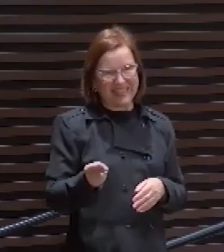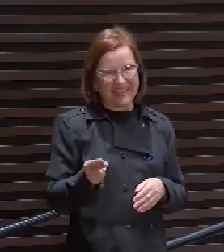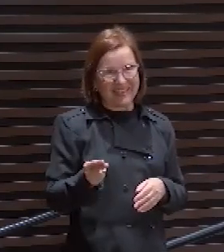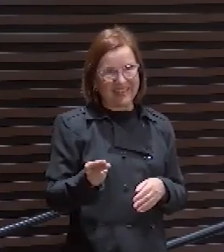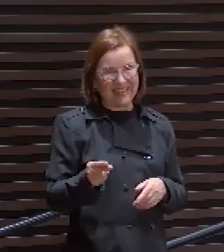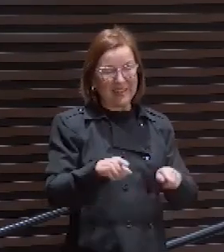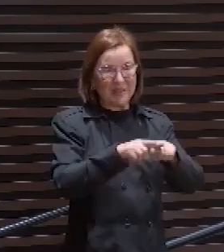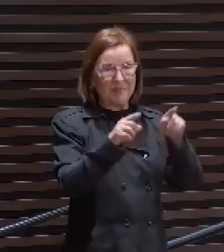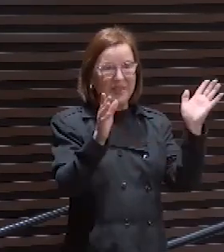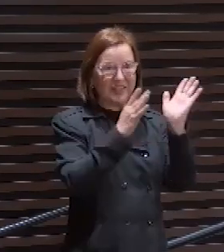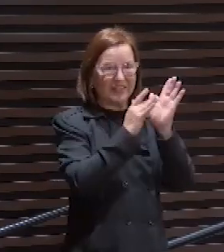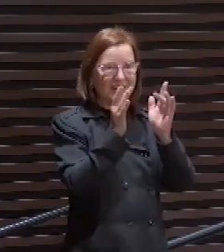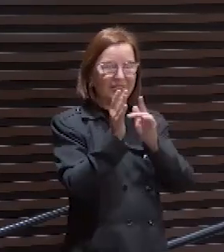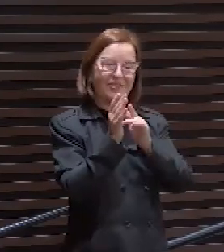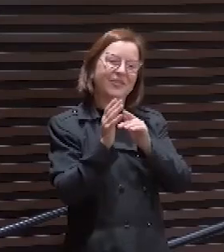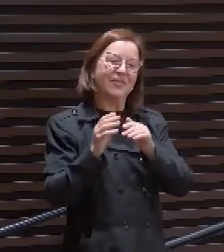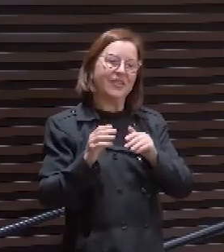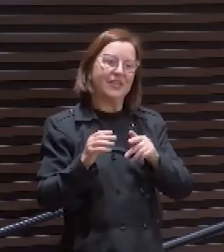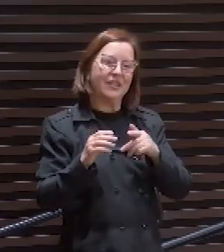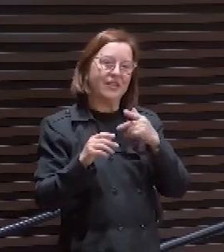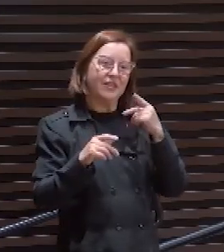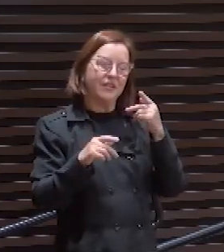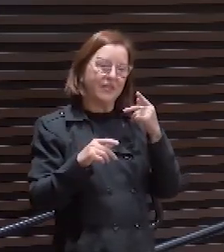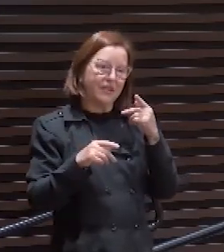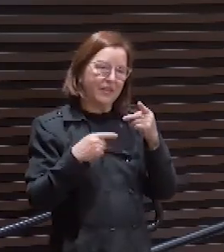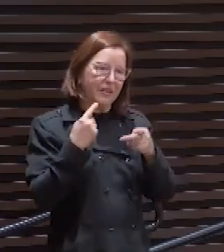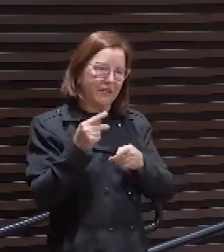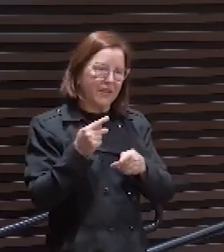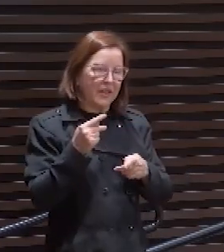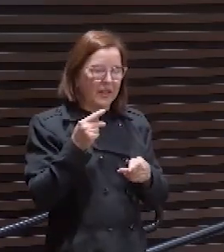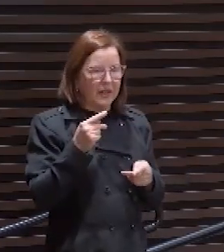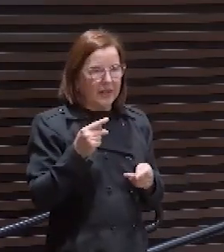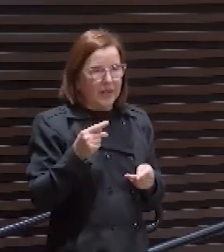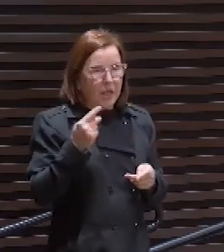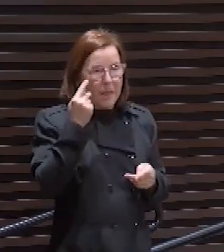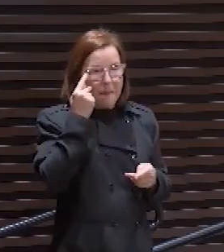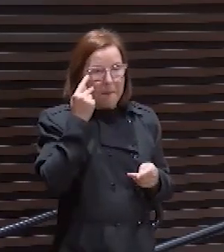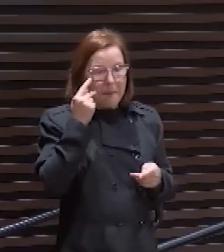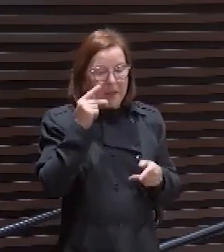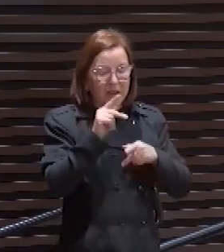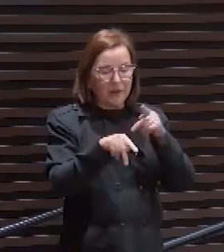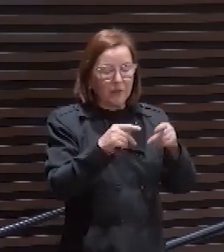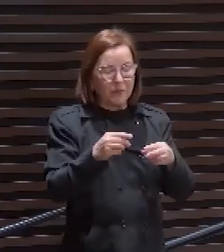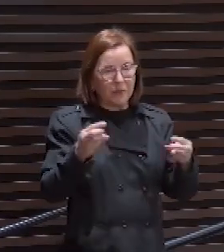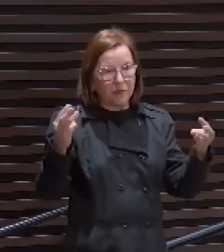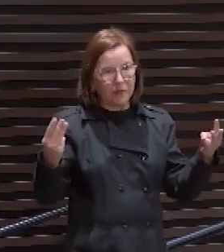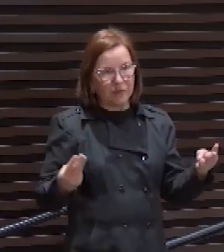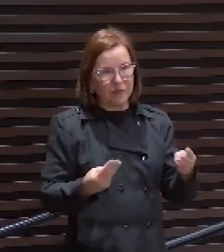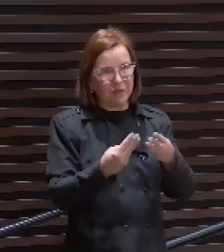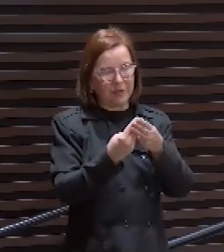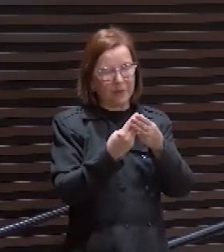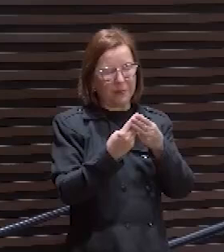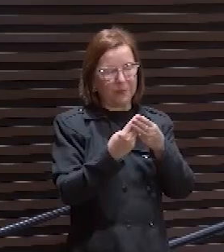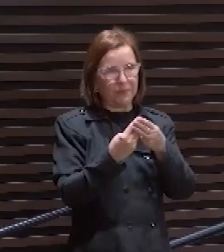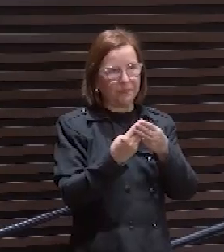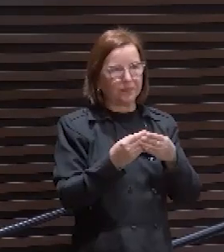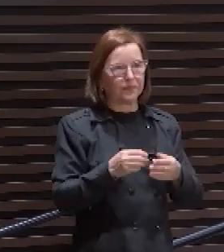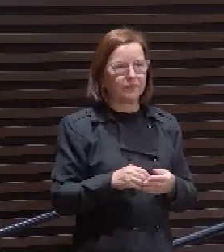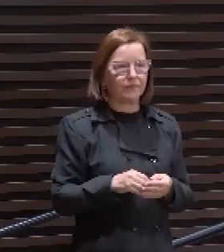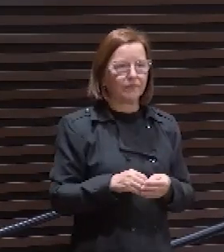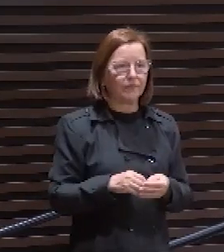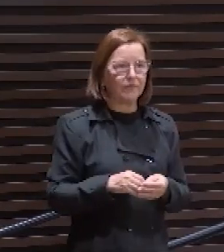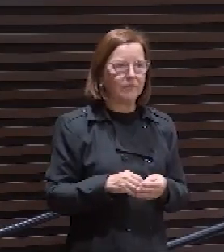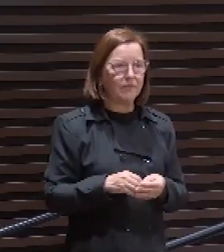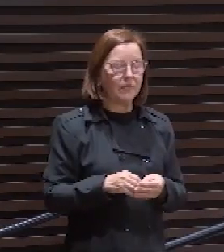Jesus, quando ele fala grande multidão, ele fala aqueles que eram judeus. E quando a gente faz uma contextualização um pouco mais histórica,